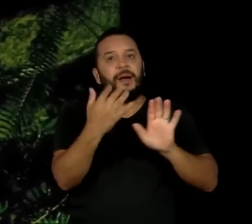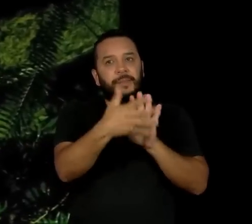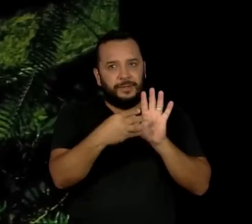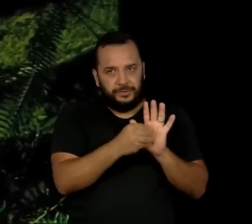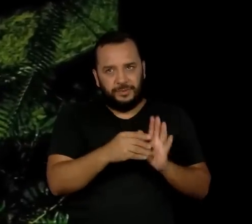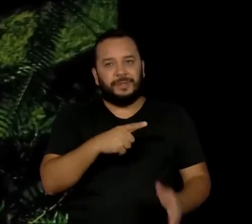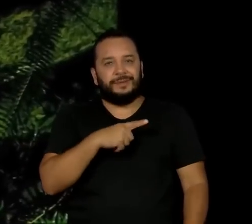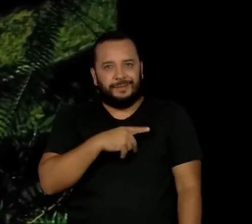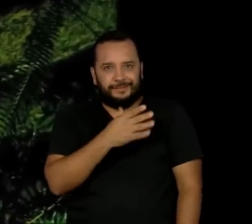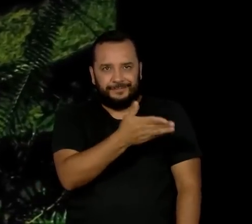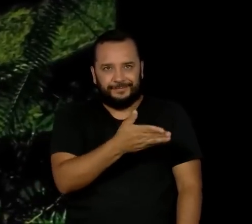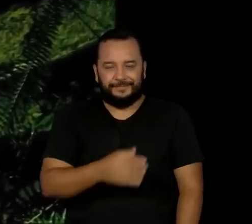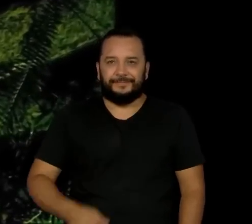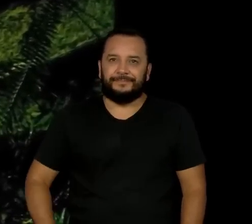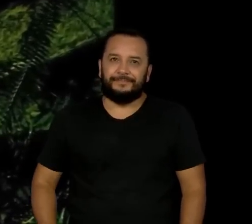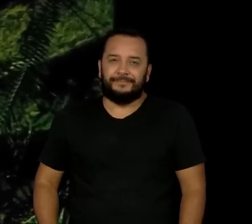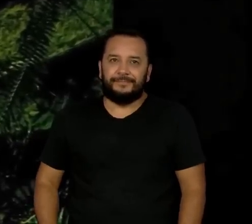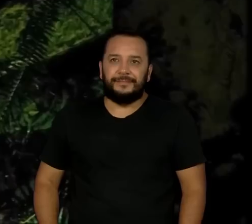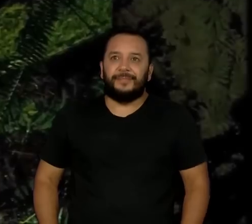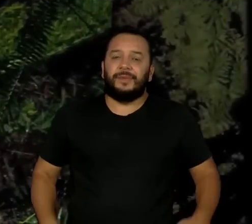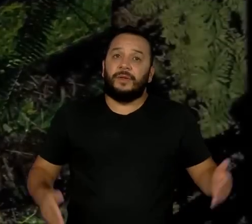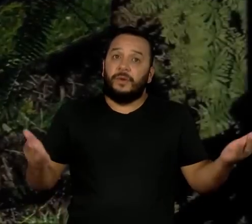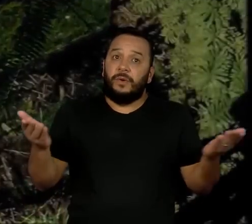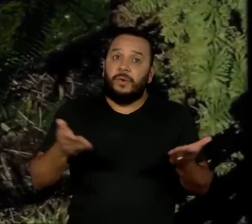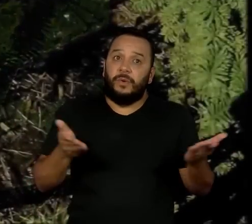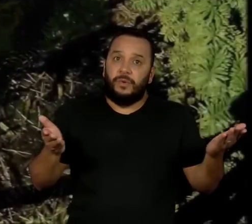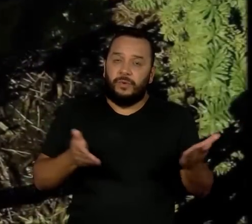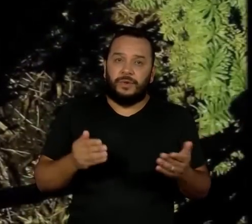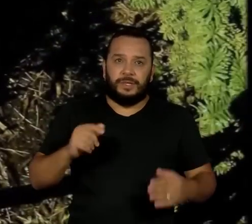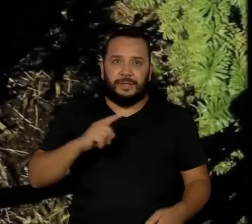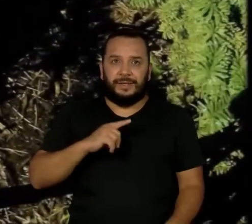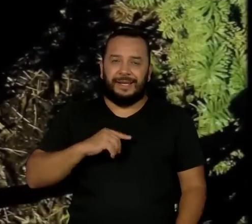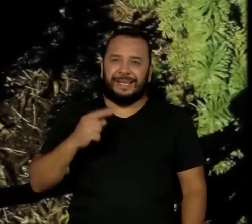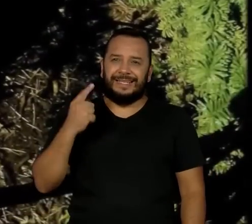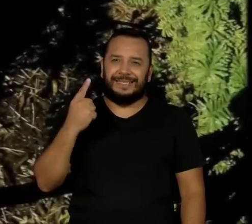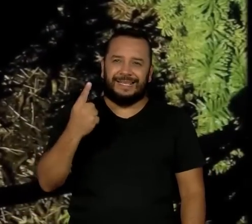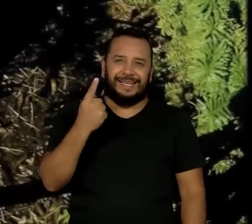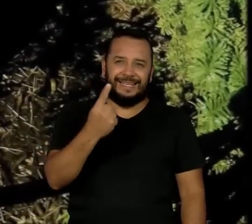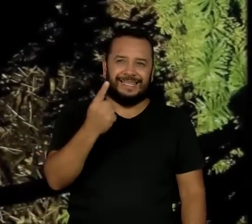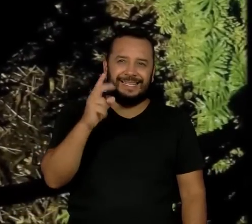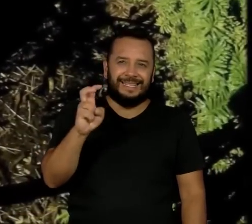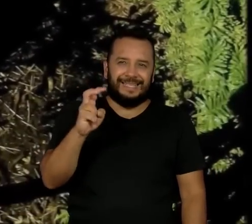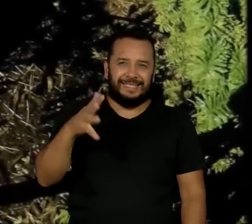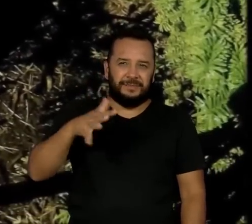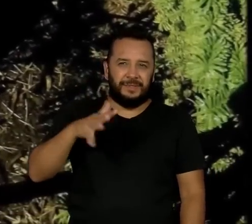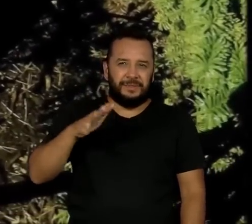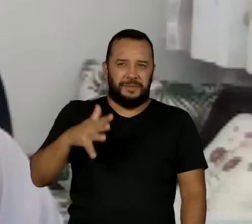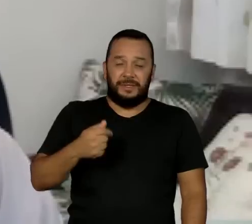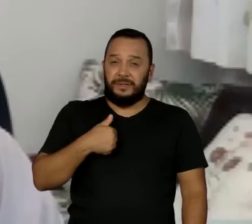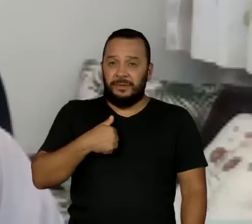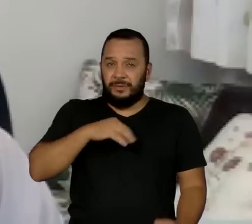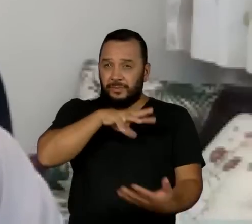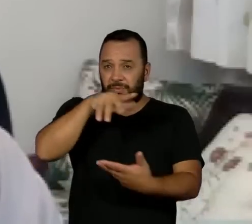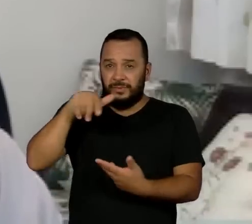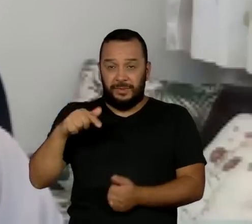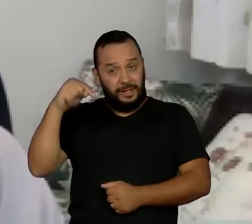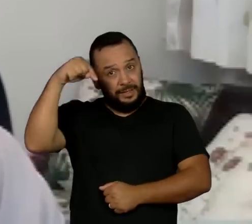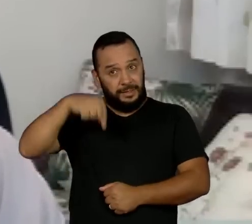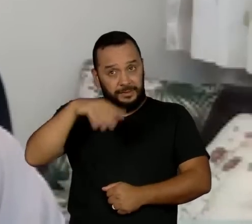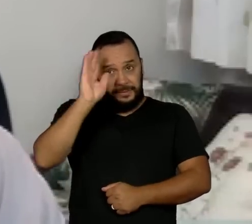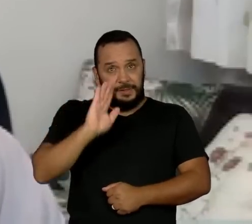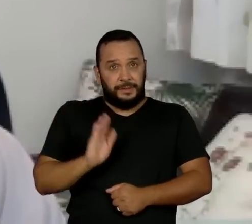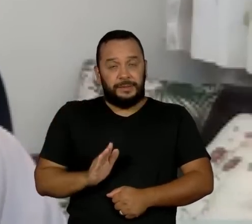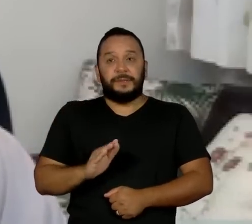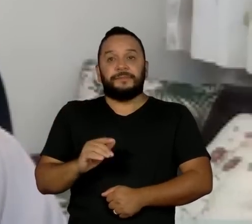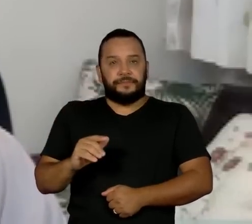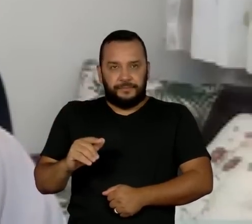Hoje, aproximadamente 115 espécies bioluminescentes que são conhecidas no mundo, né? E o Brasil, com essa espécie, está